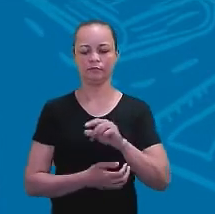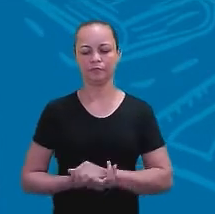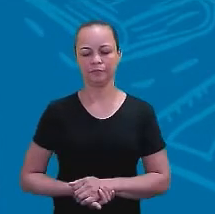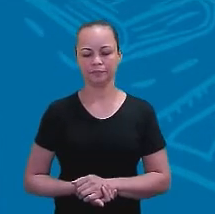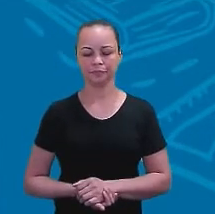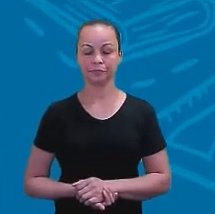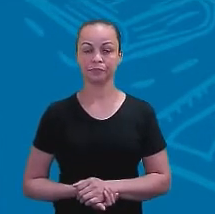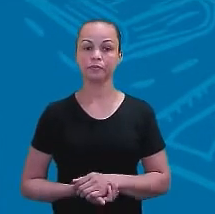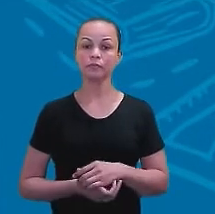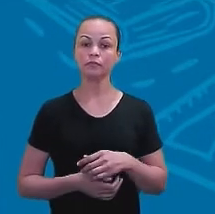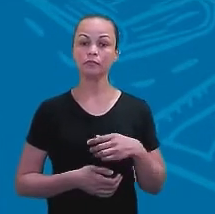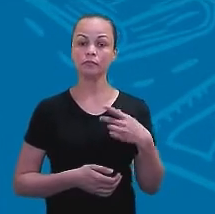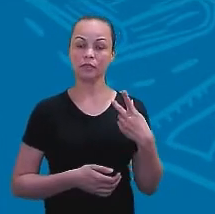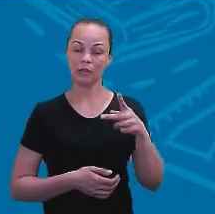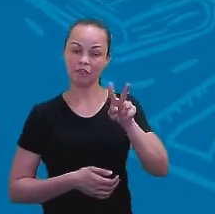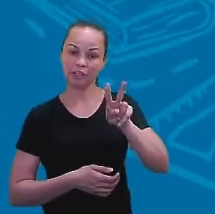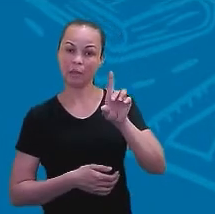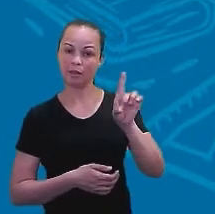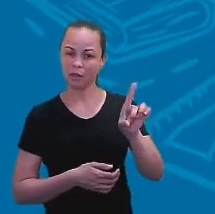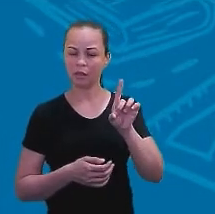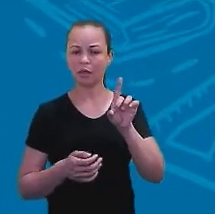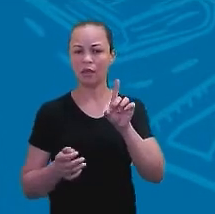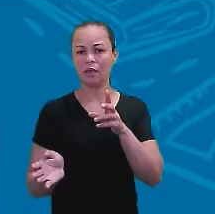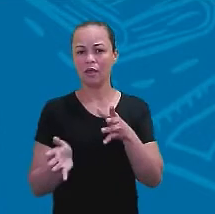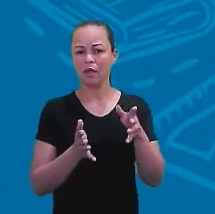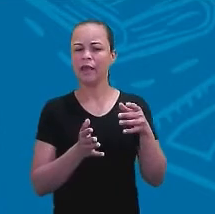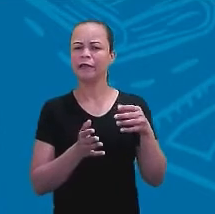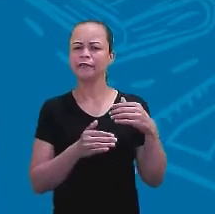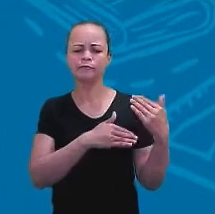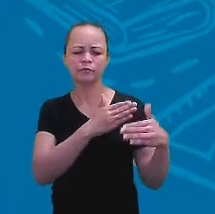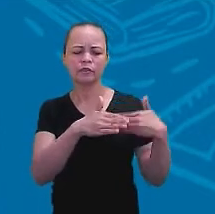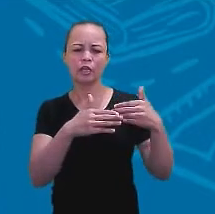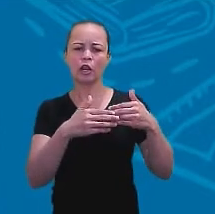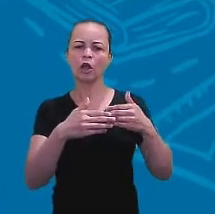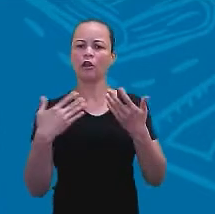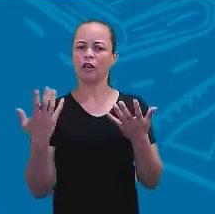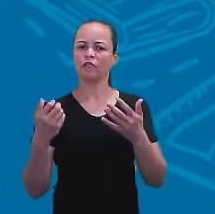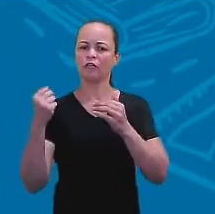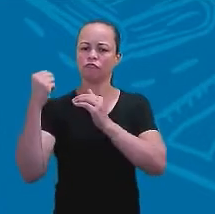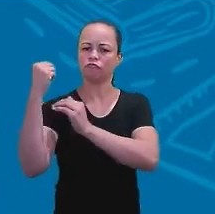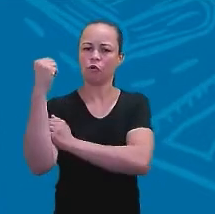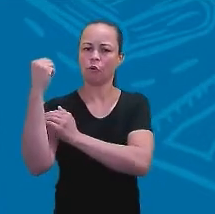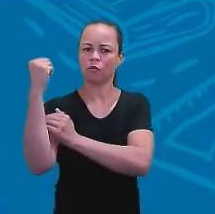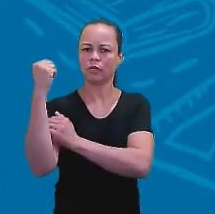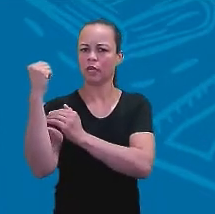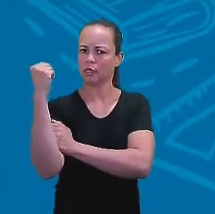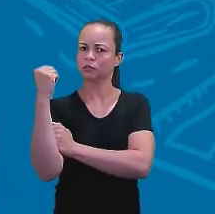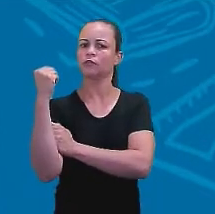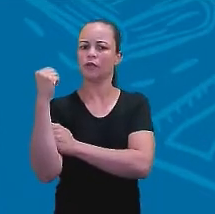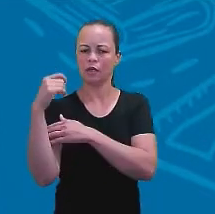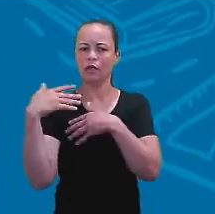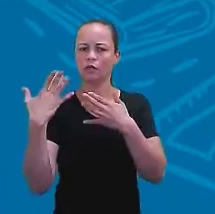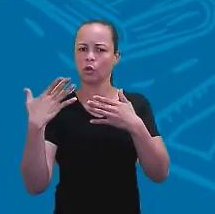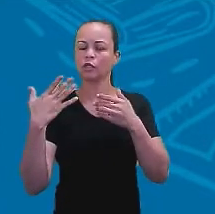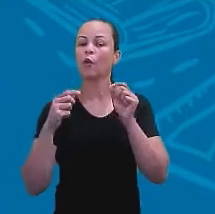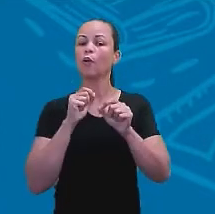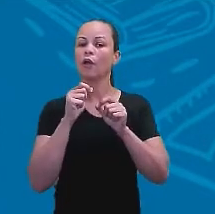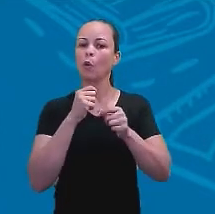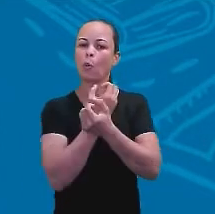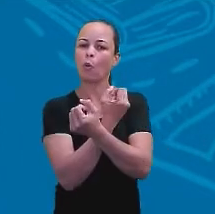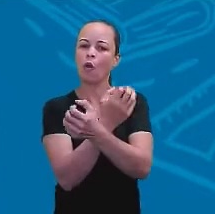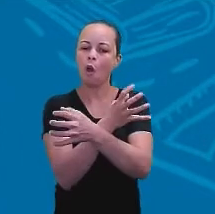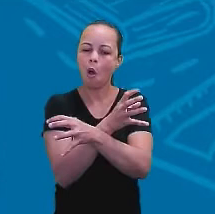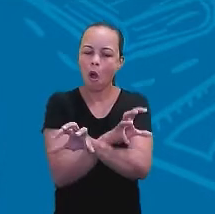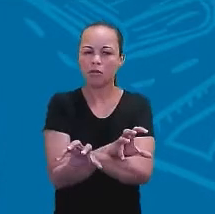E essa vitamina D, entre outras funções, ela vai fortalecer os nossos ossos, tá